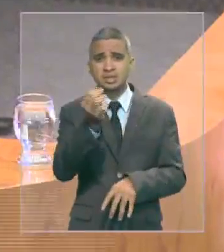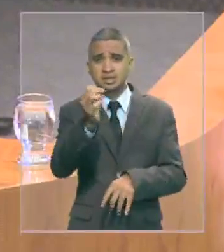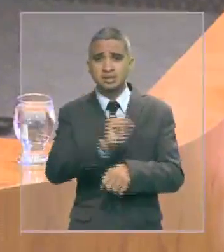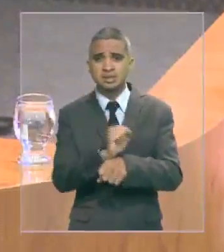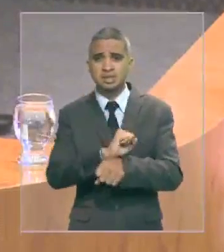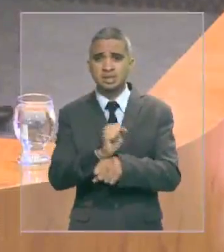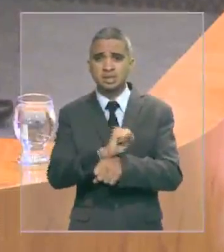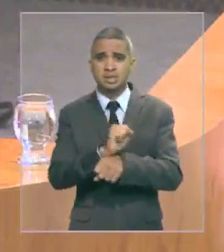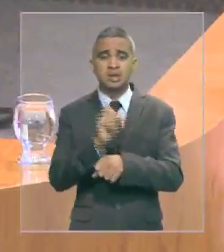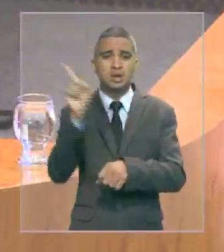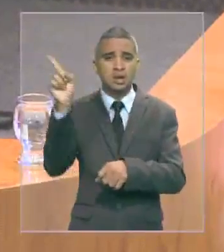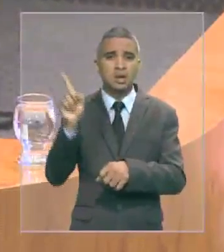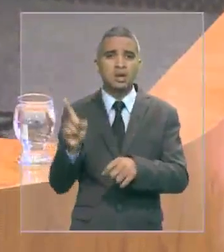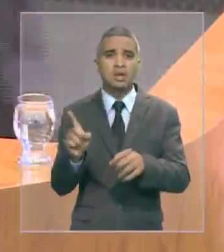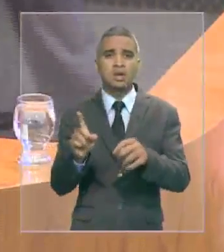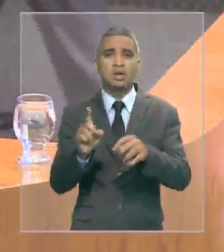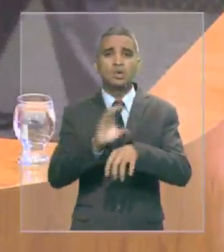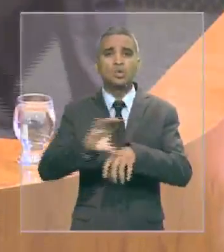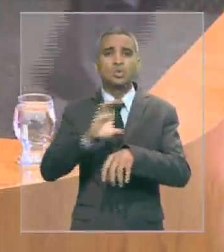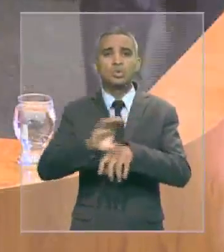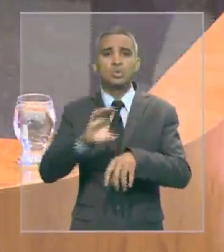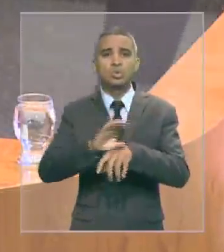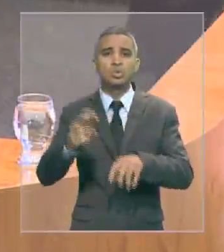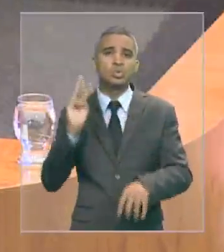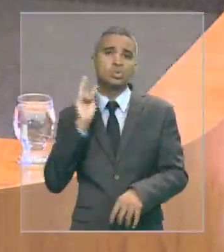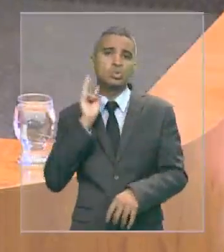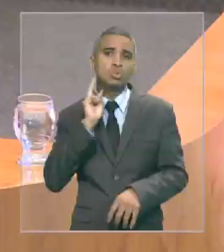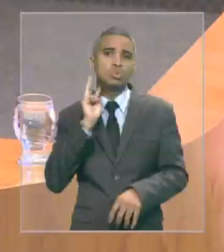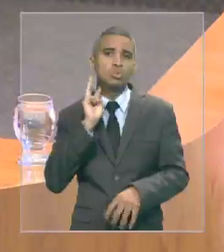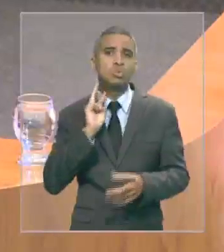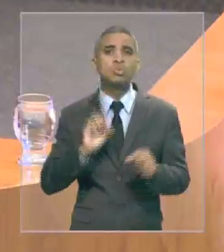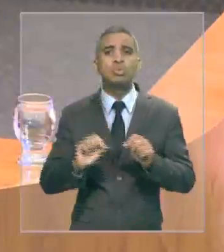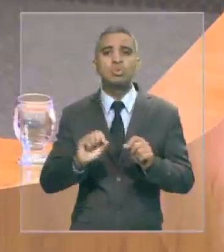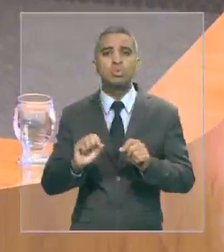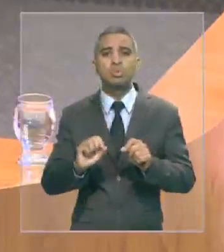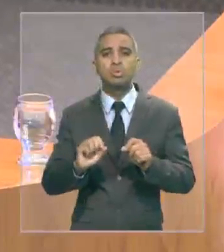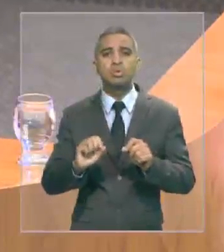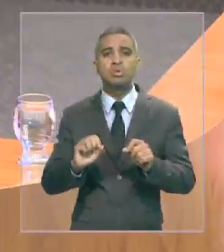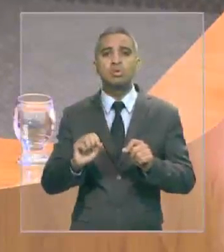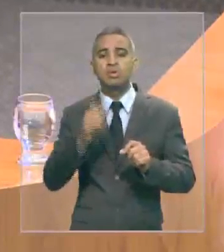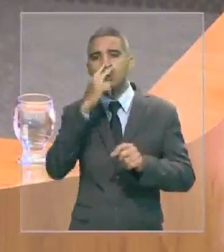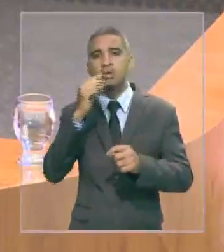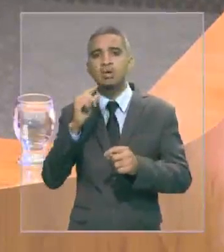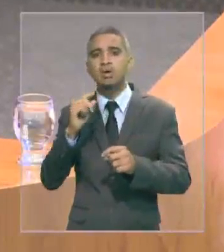Monte Castelo, como retaliação, como represália.